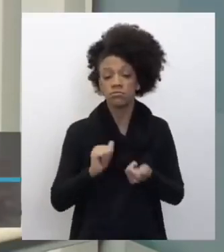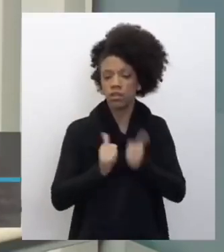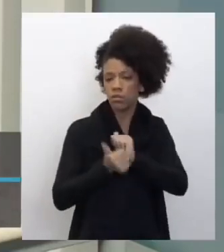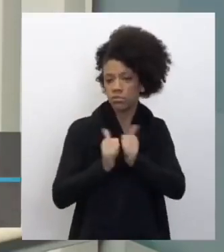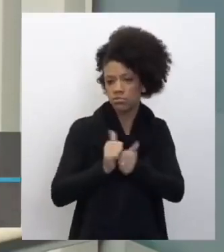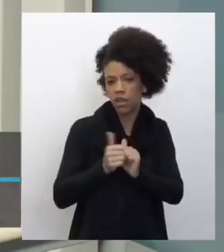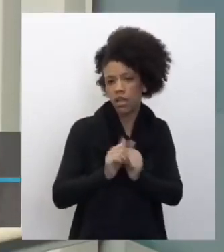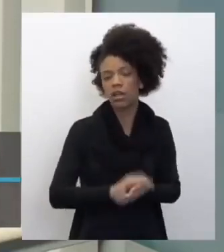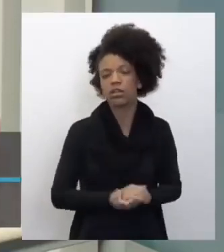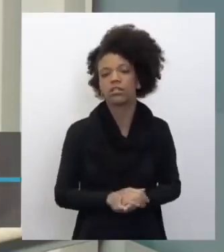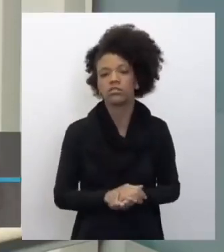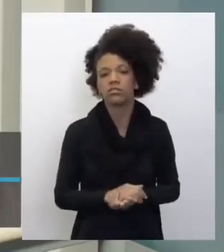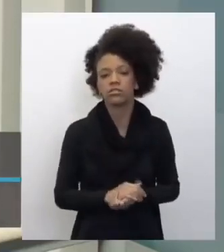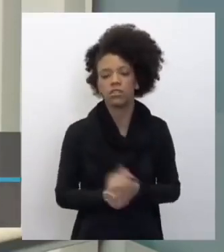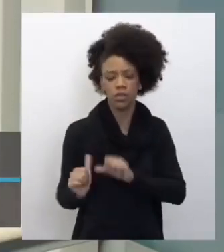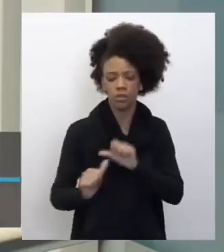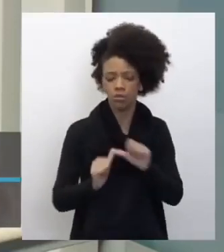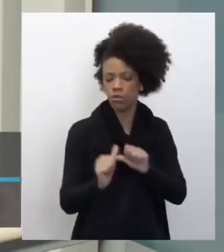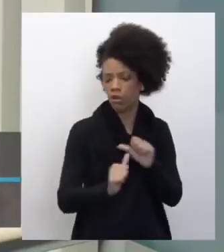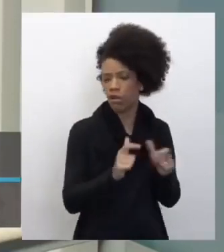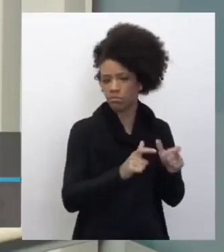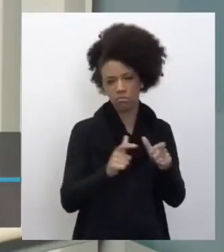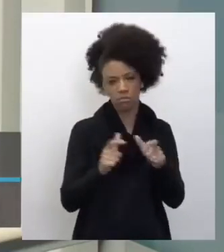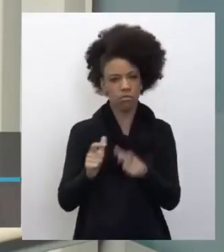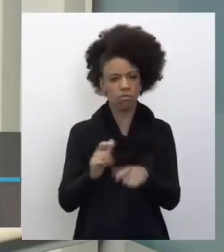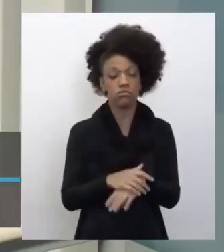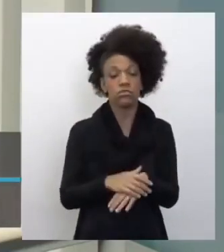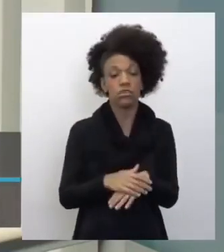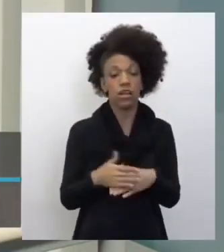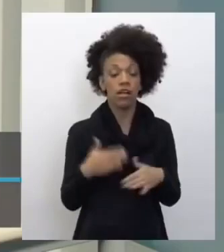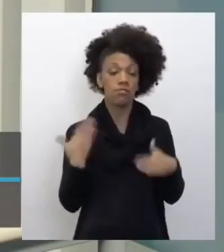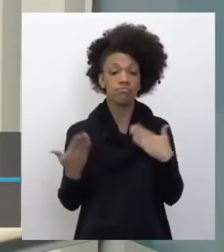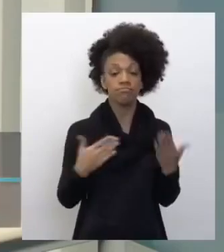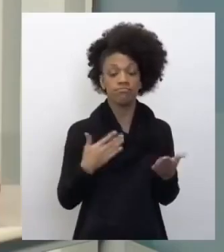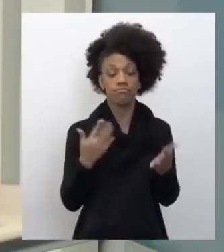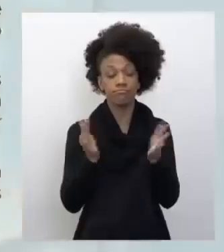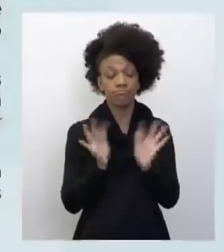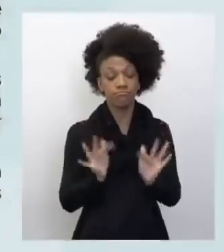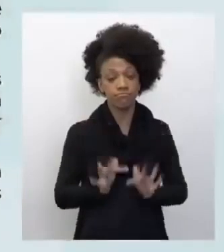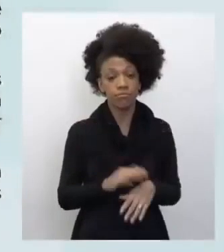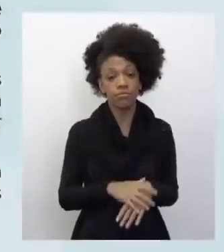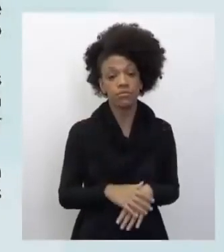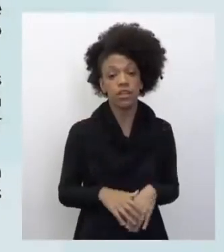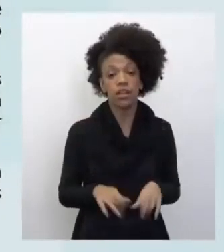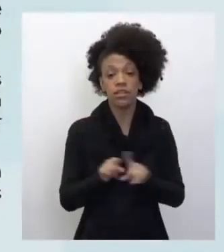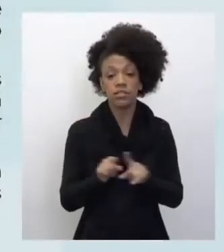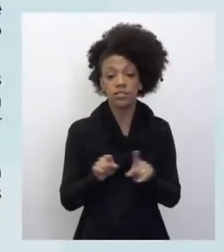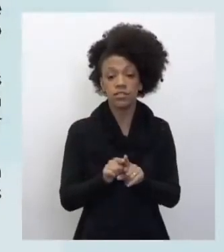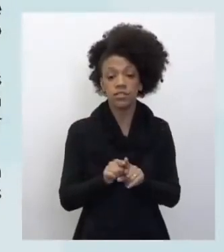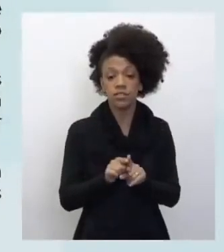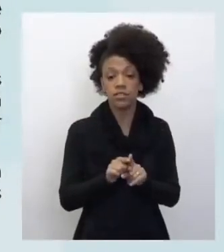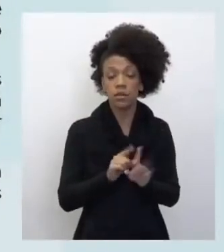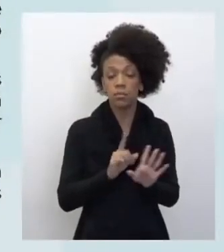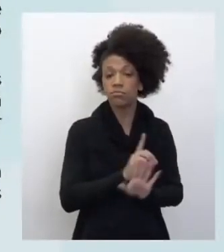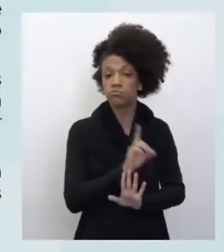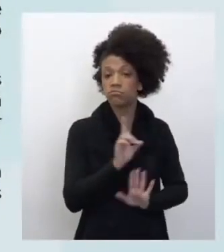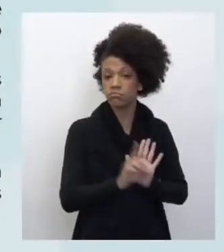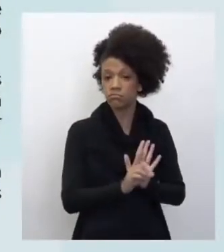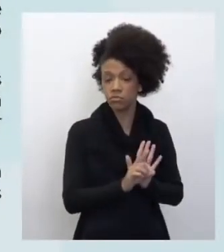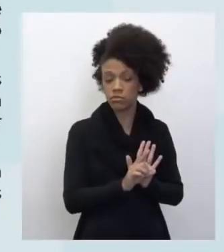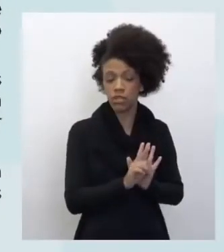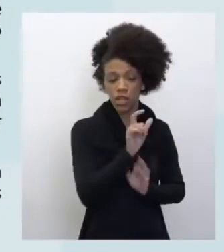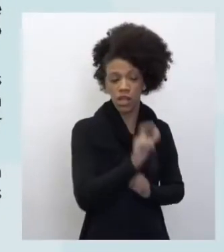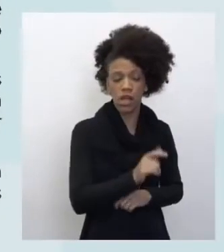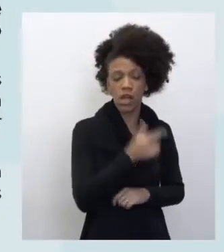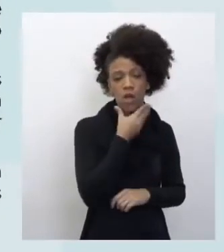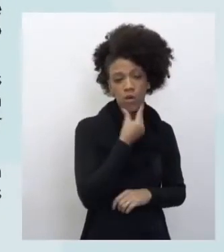improvisar. Alegria, eles eram alegres, espontâneos nas cenas e ainda tinham o domínio dos personagens por cada ator e atriz, que tinham